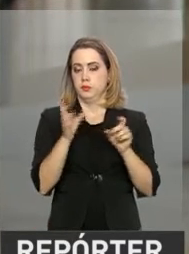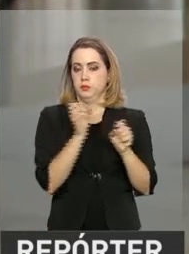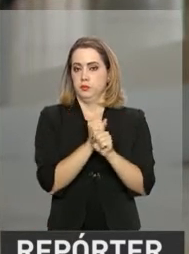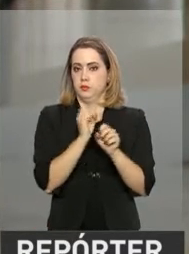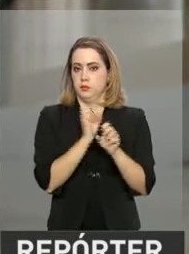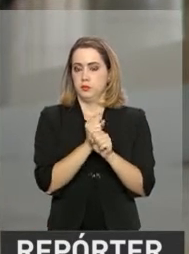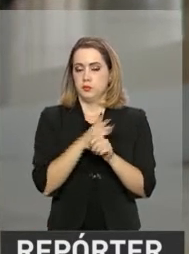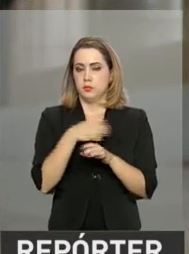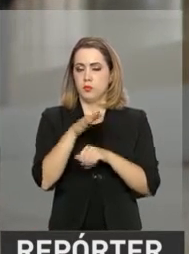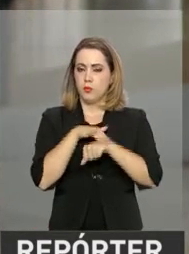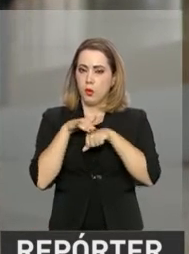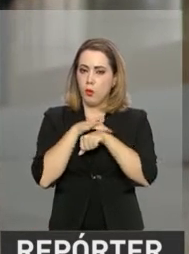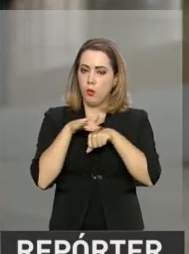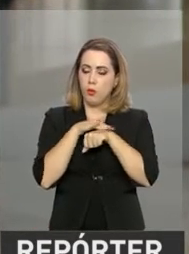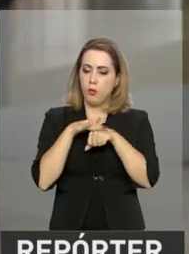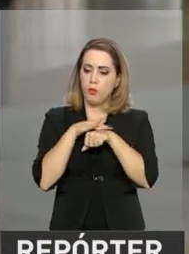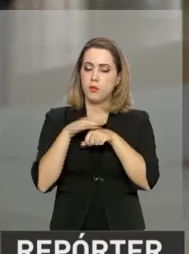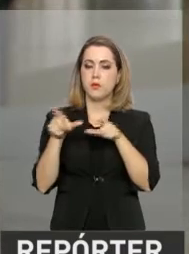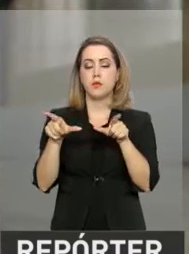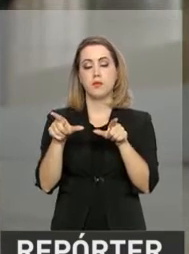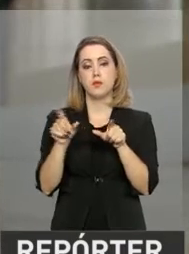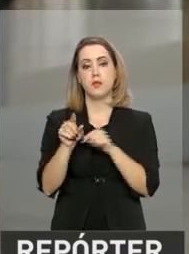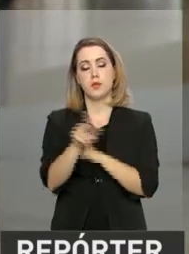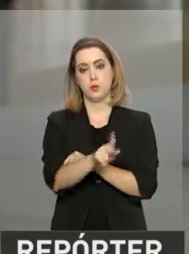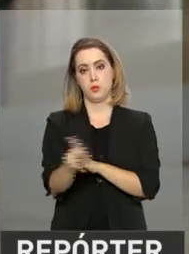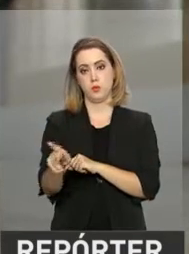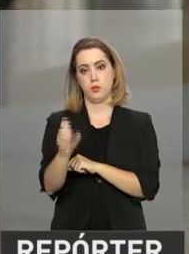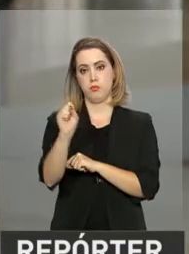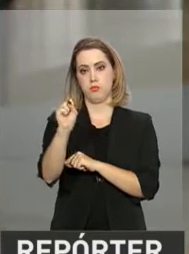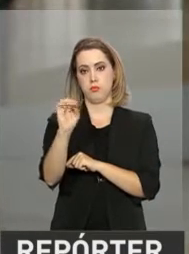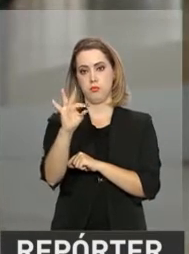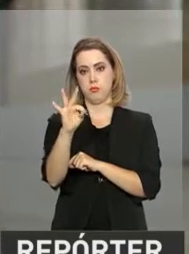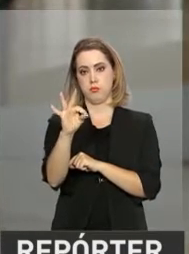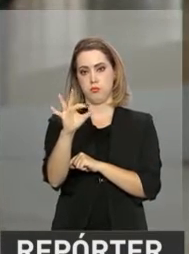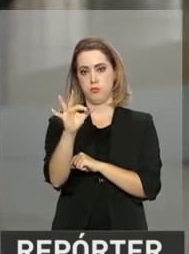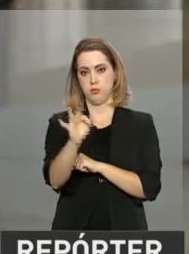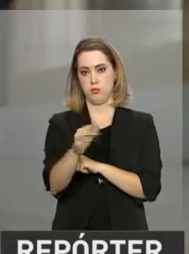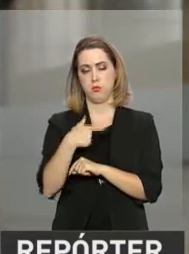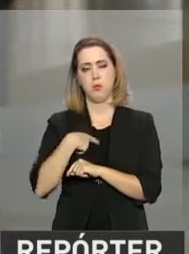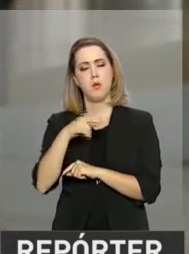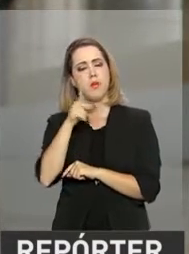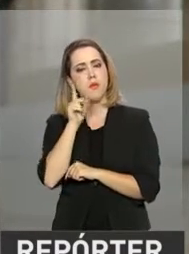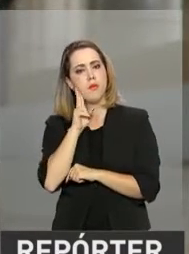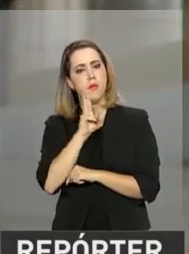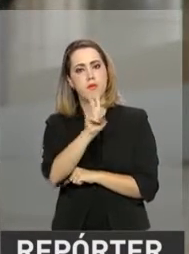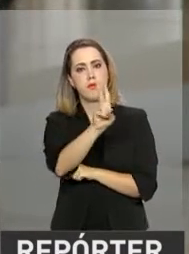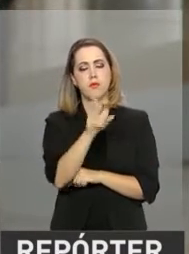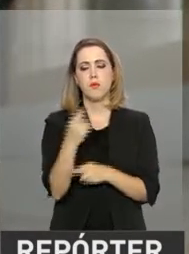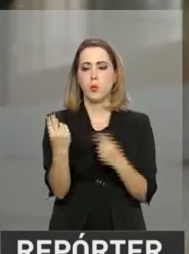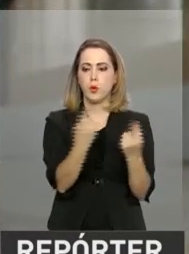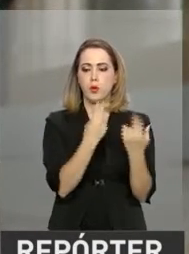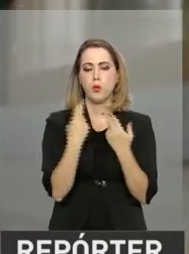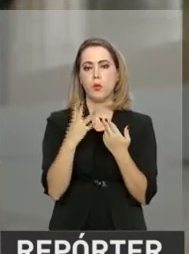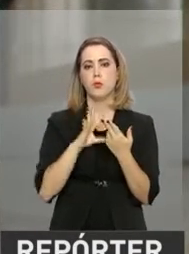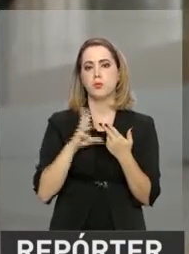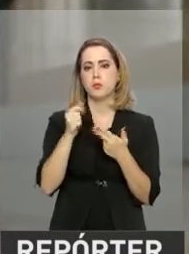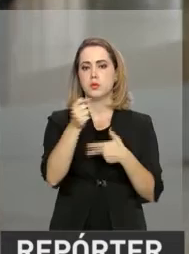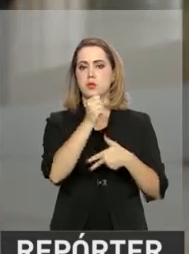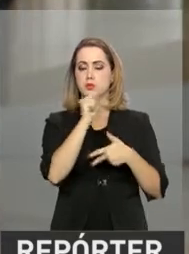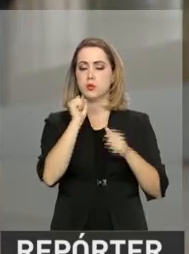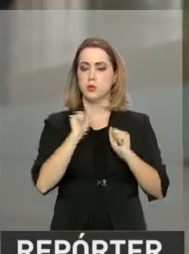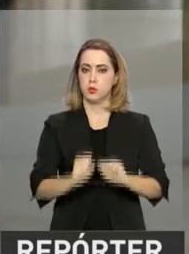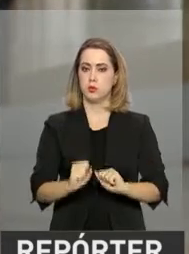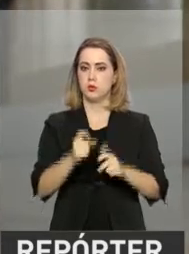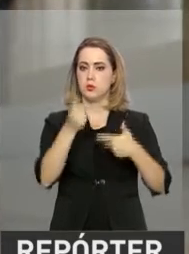e esclareceu que a medida, a proposta, estabelece uma restrição de forma igual para todos os poderes,